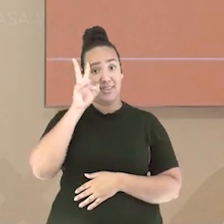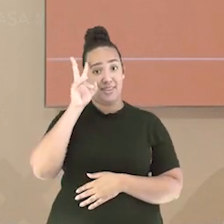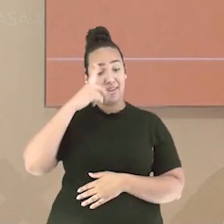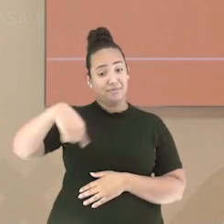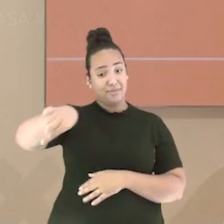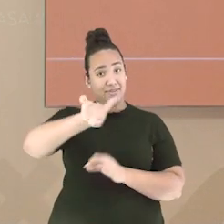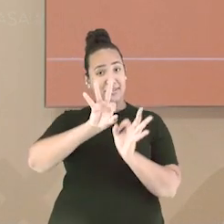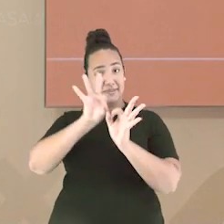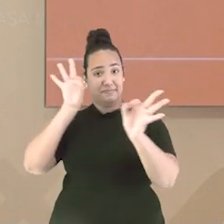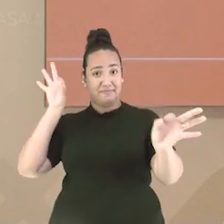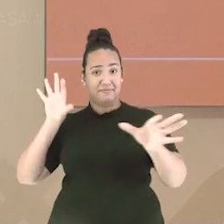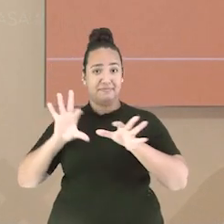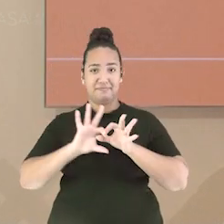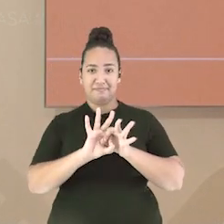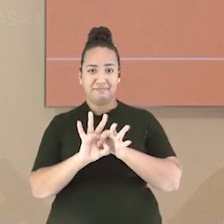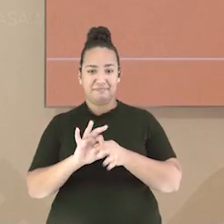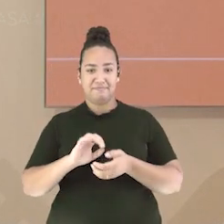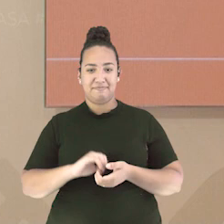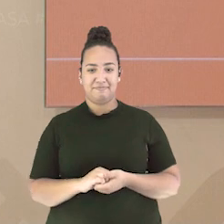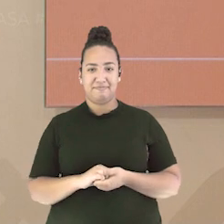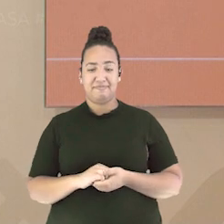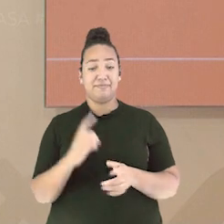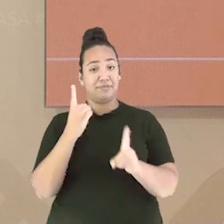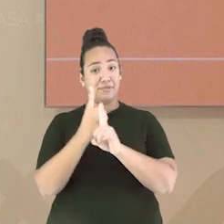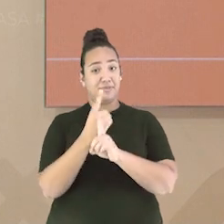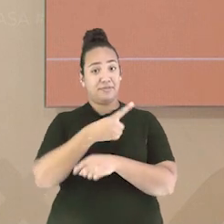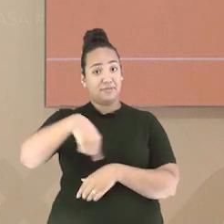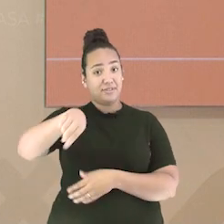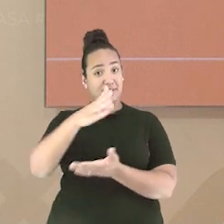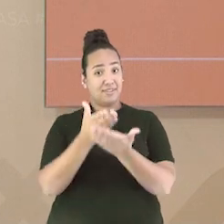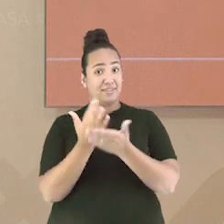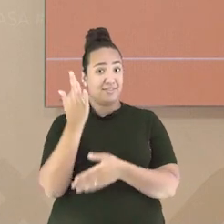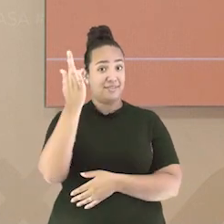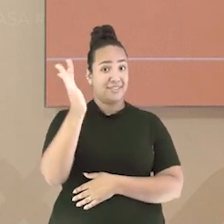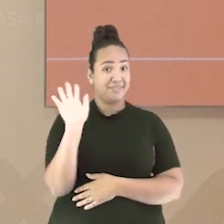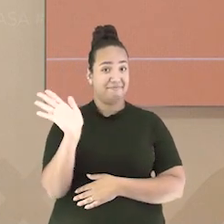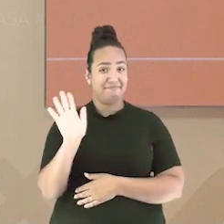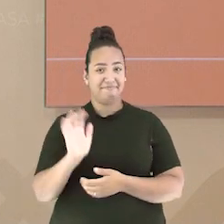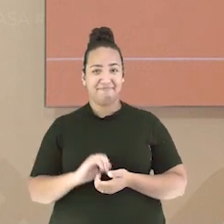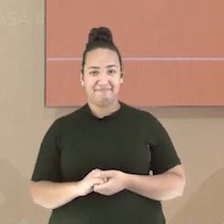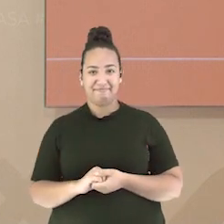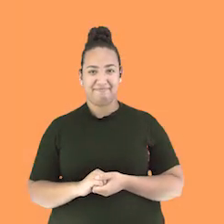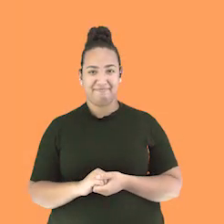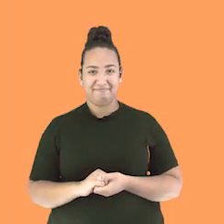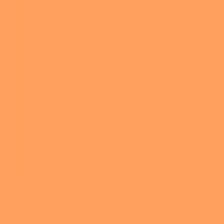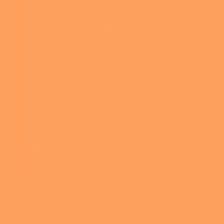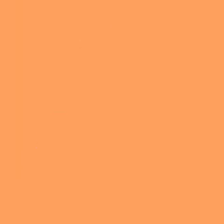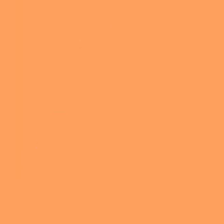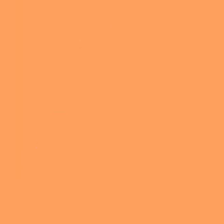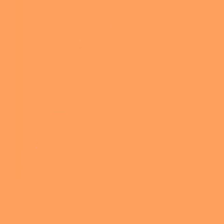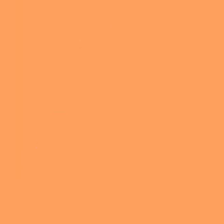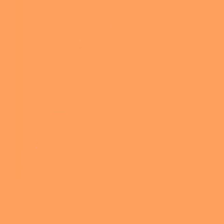isso. E lembre-se, mesmo distantes, estamos juntos. Nos vemos na próxima aula. Até lá!